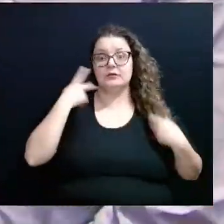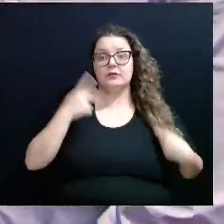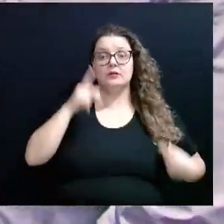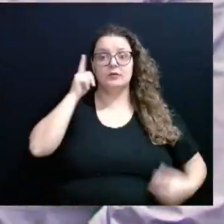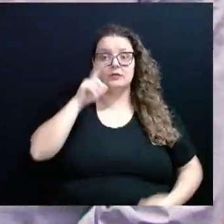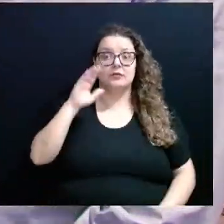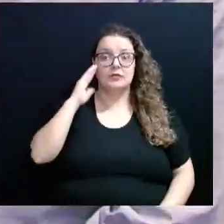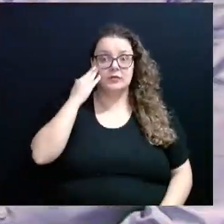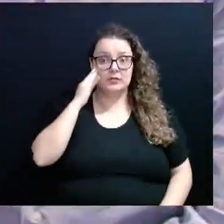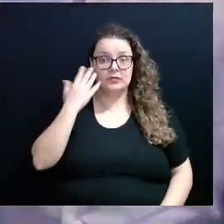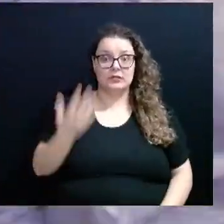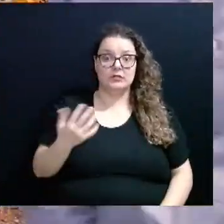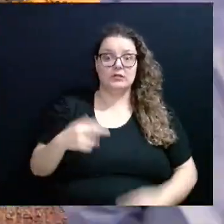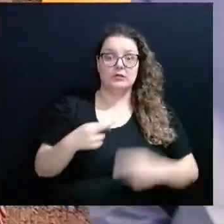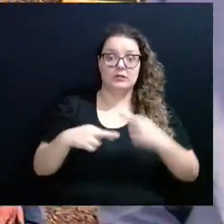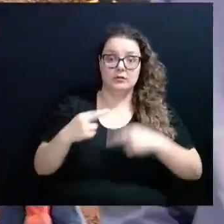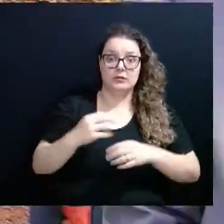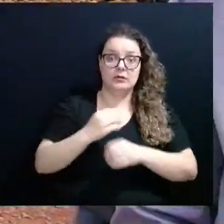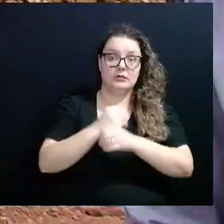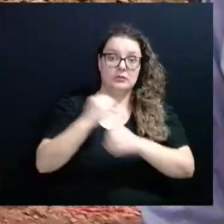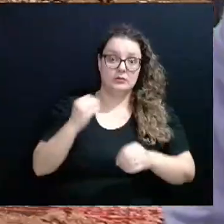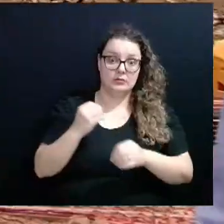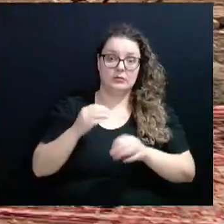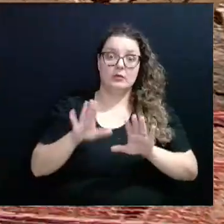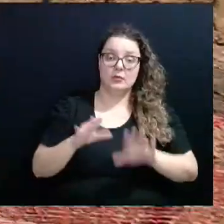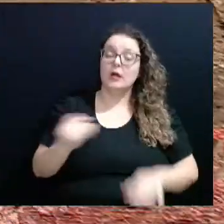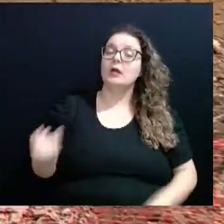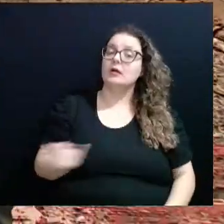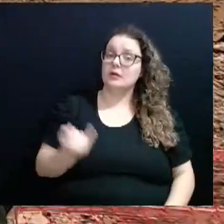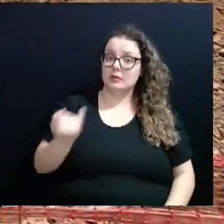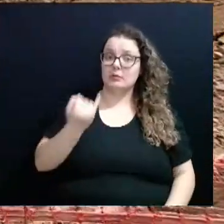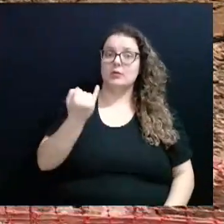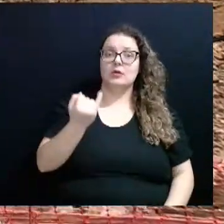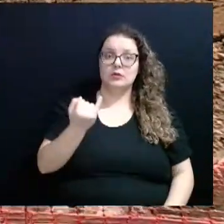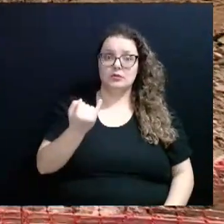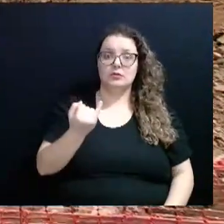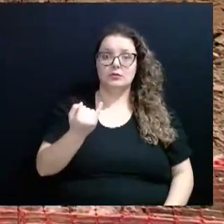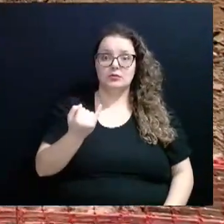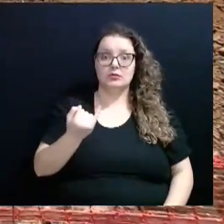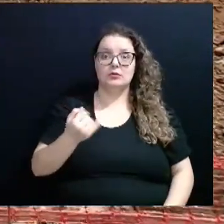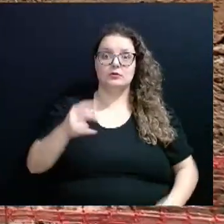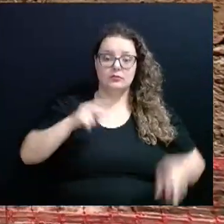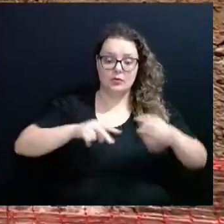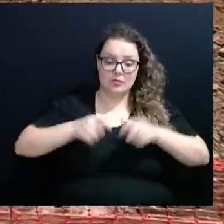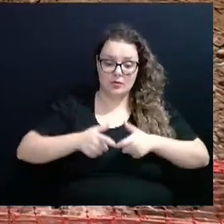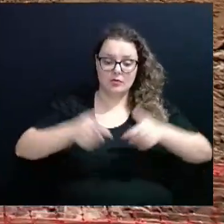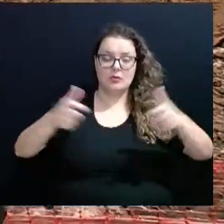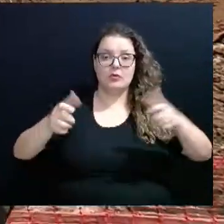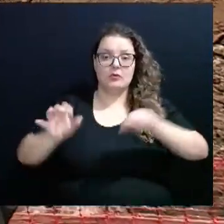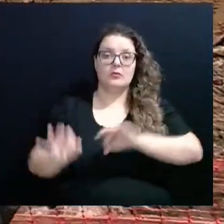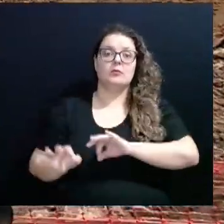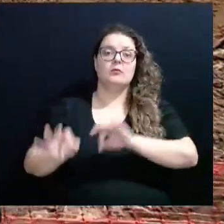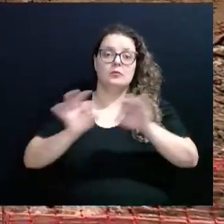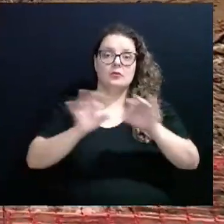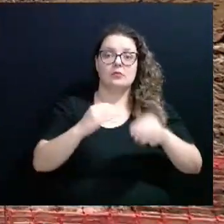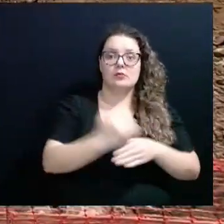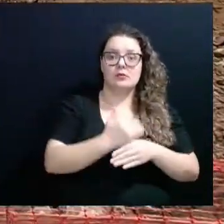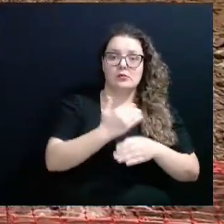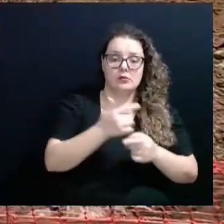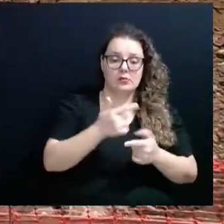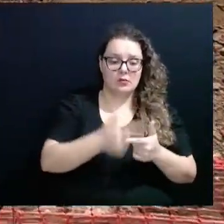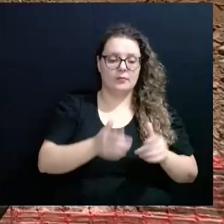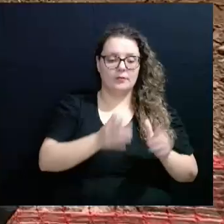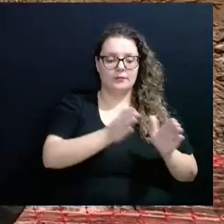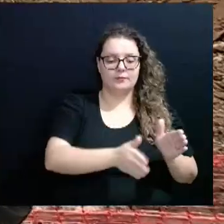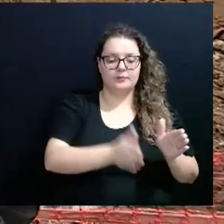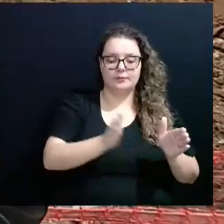questão de engenharia. Mas é importante a gente pegar de maneira macro o acompanhamento. A obra está dividida em passo a passo. Então